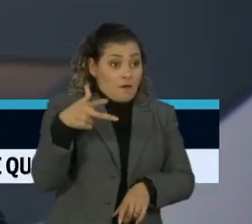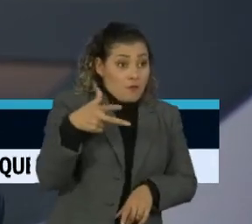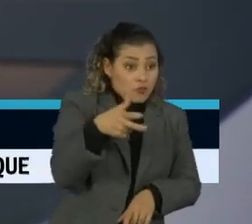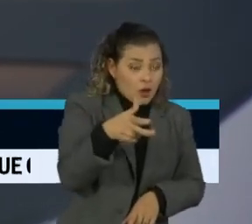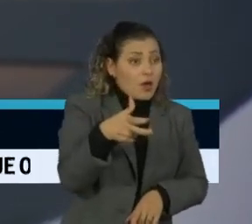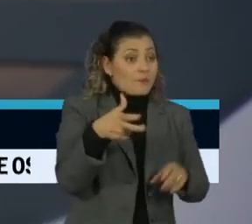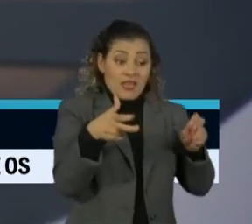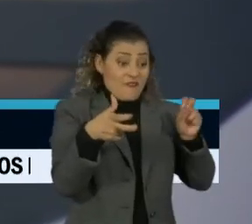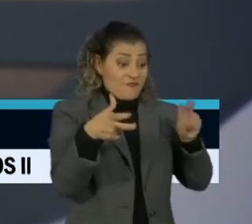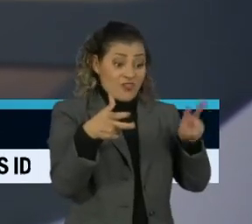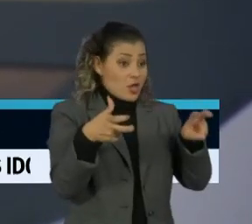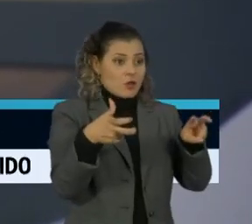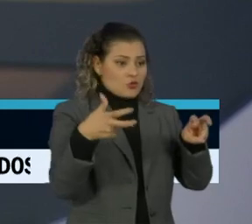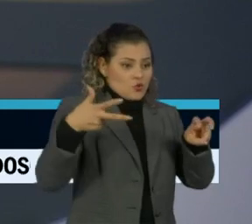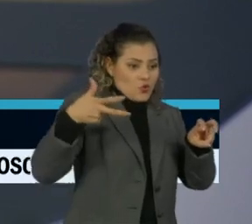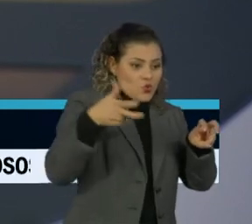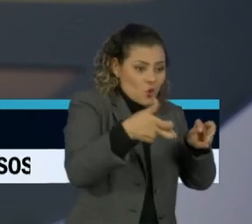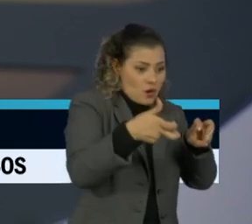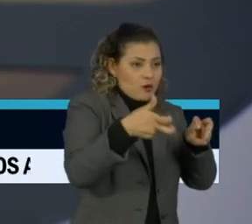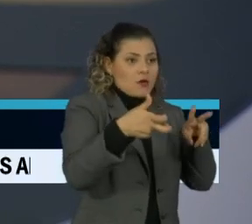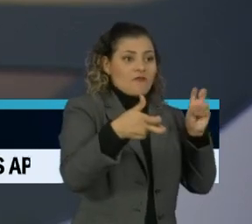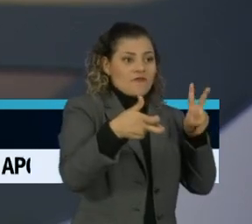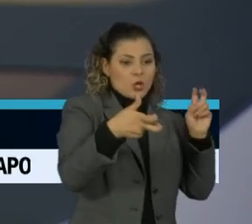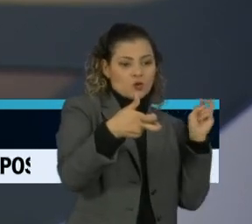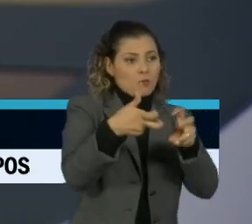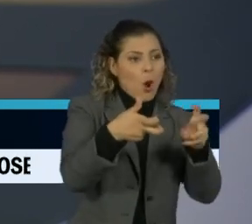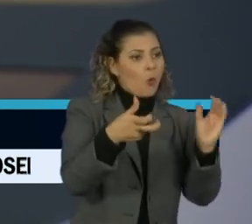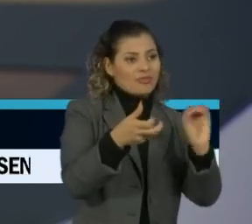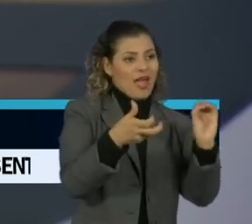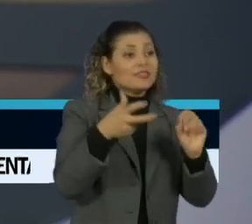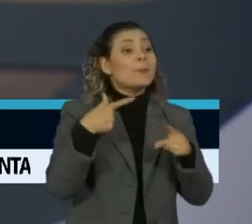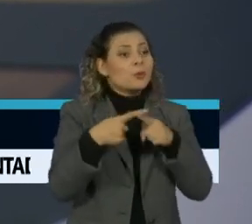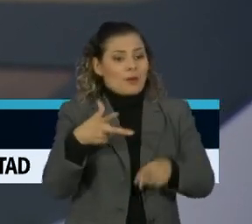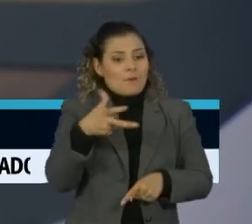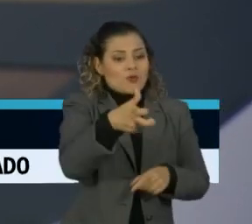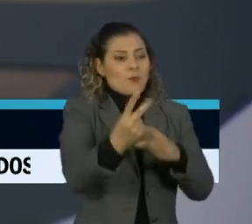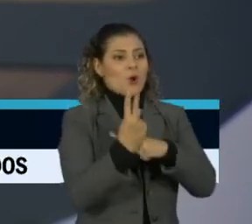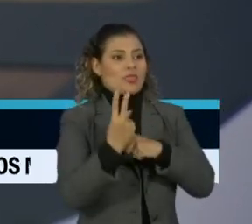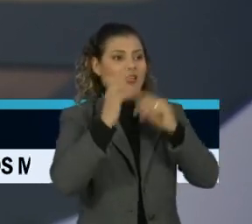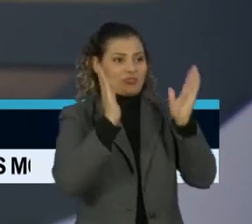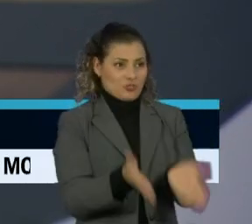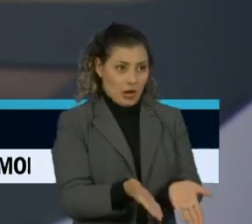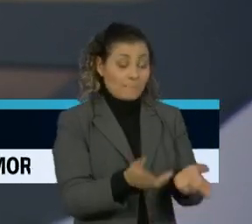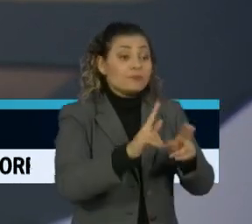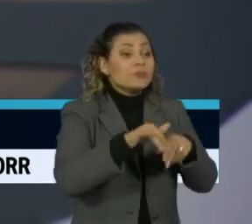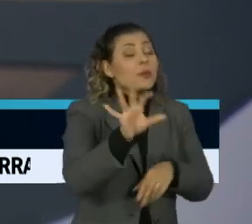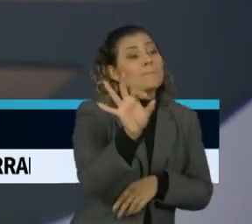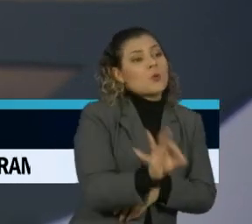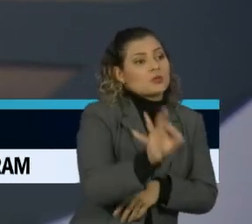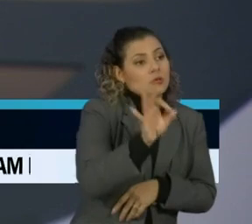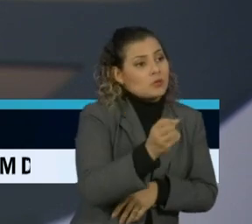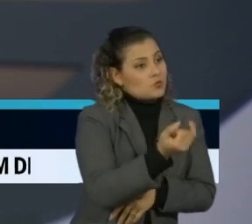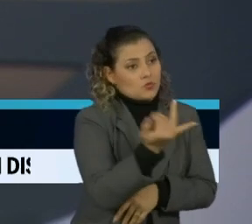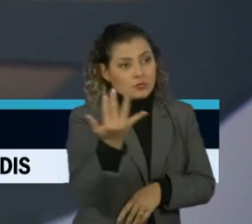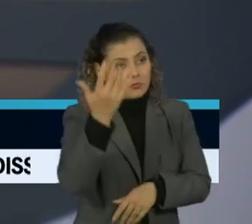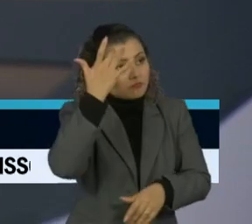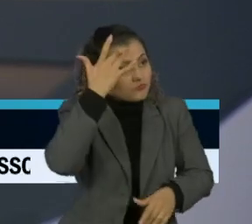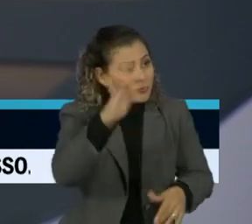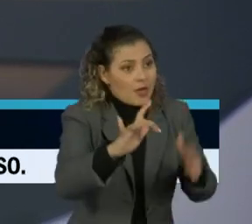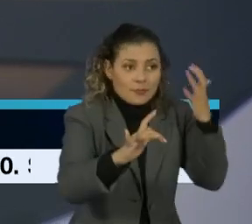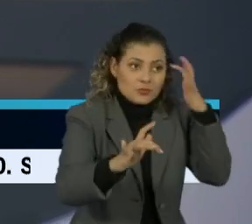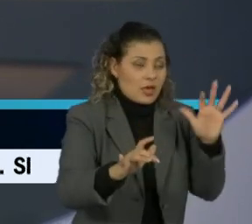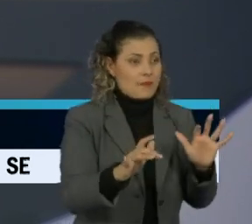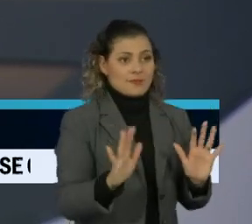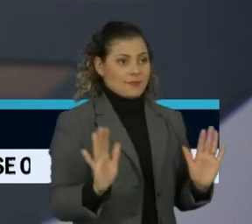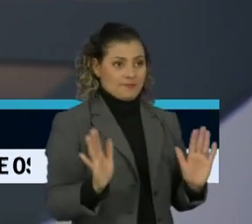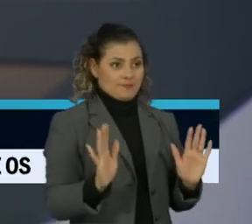aplica mais não transmite mais entre as pessoas nós não sabemos qual é essa porcentagem para o coronavírus